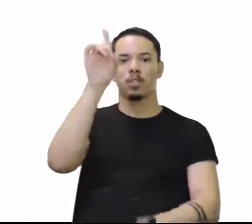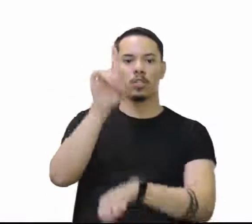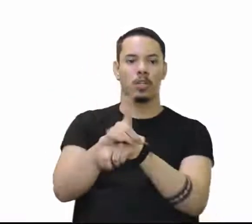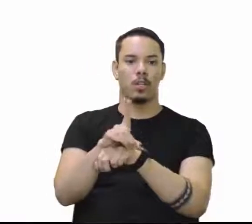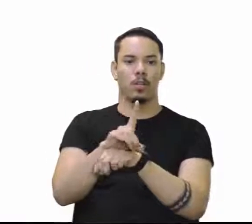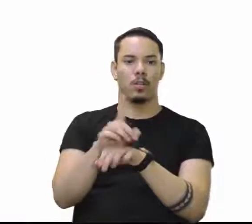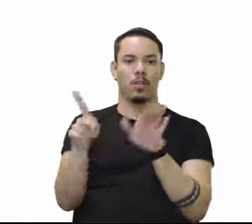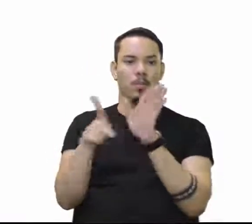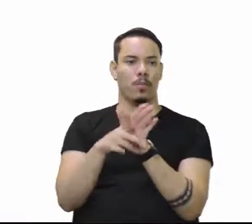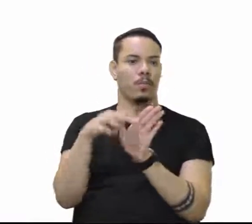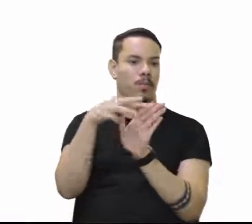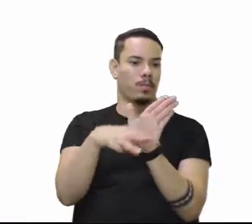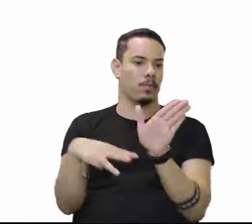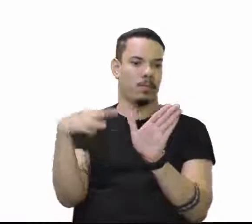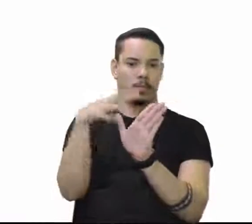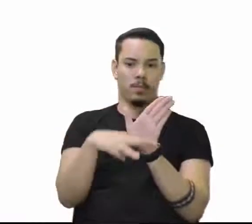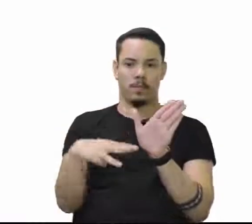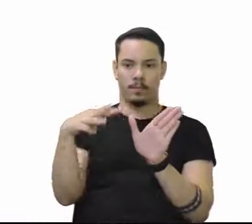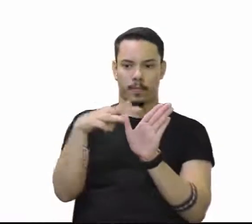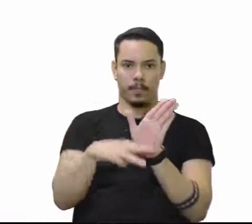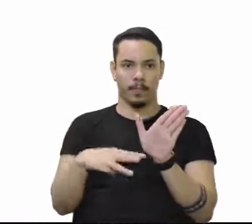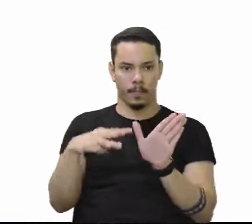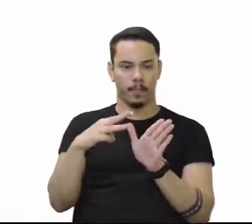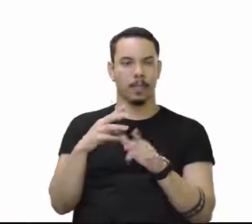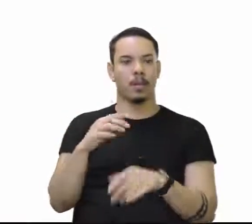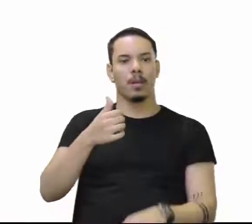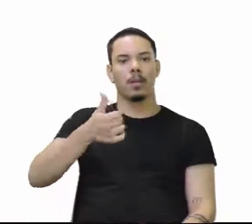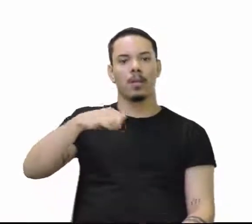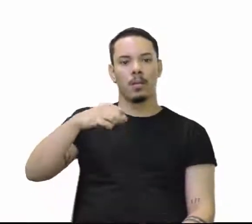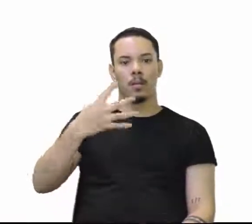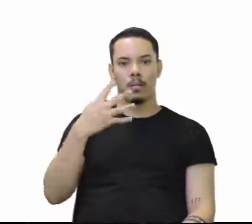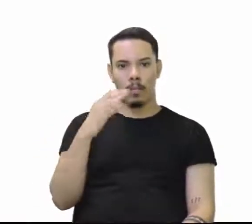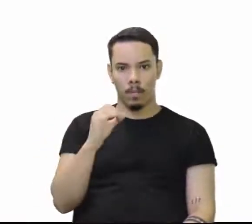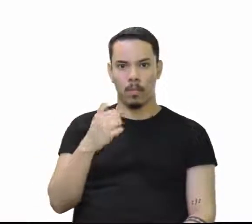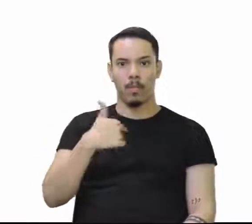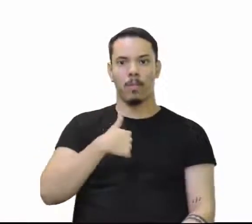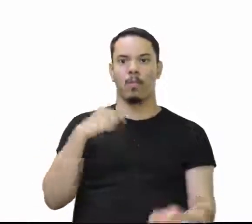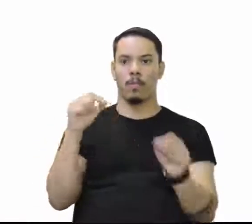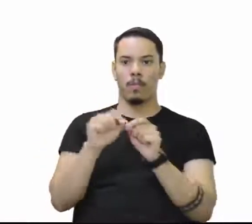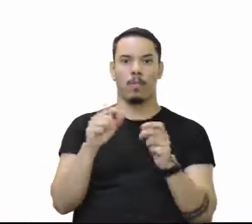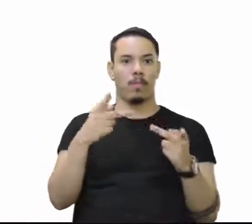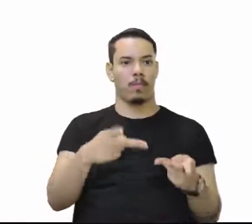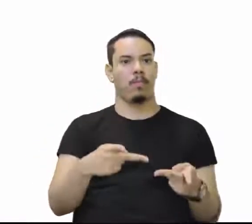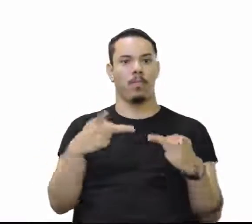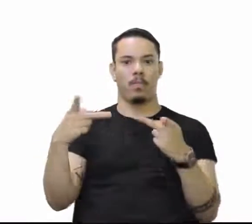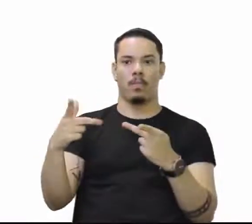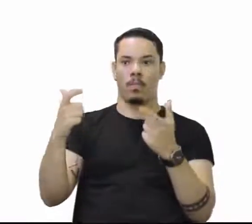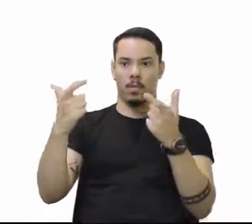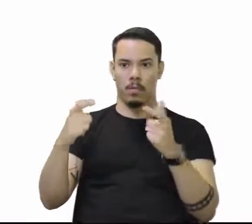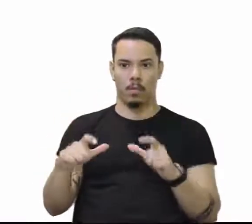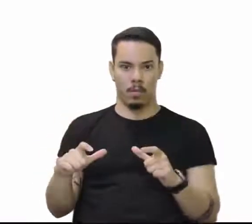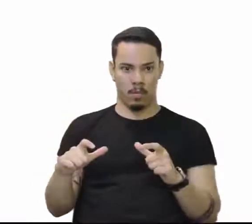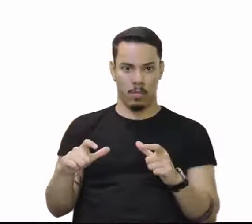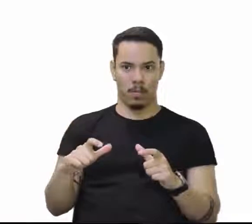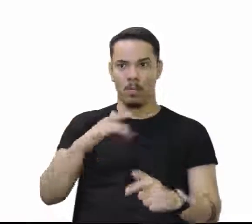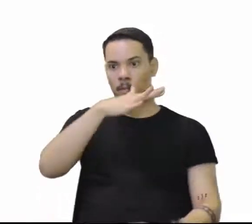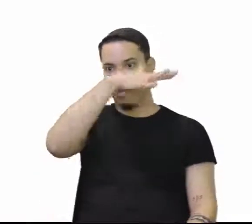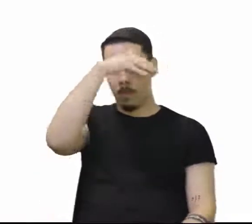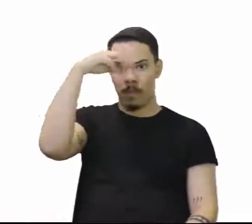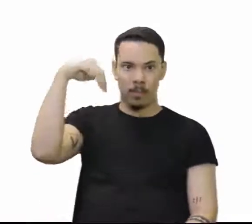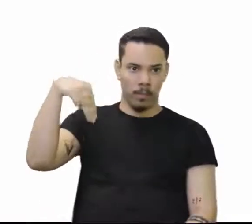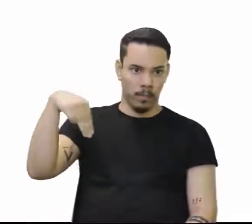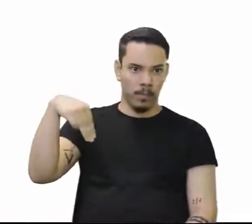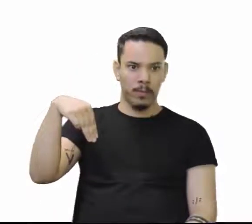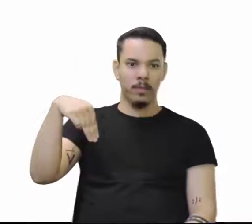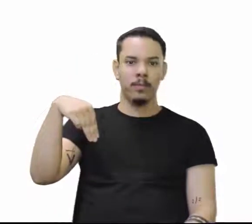Ferro Madeira-Mamoré. Aí, em 1940, Getúlio Vargas fazia uma visita a Manaus.